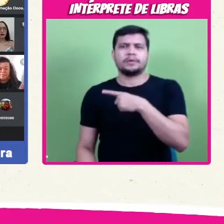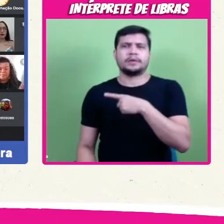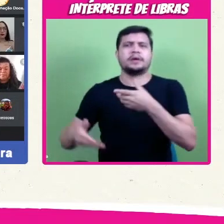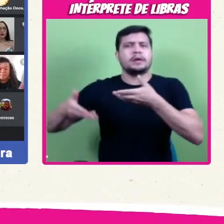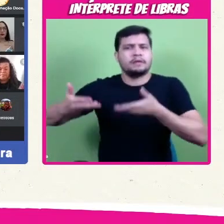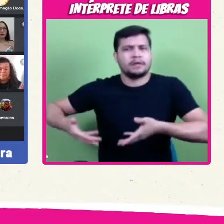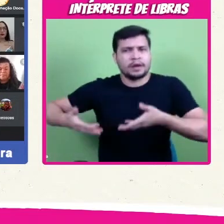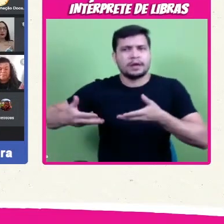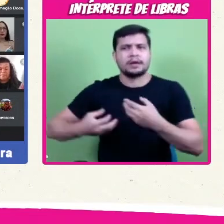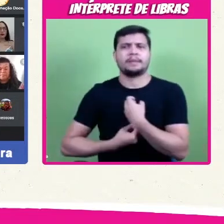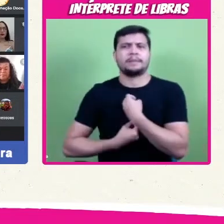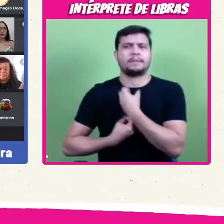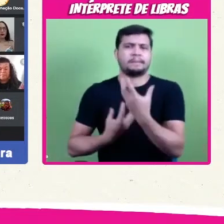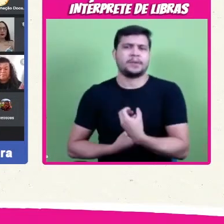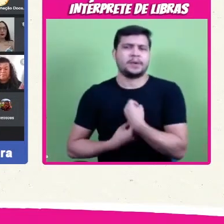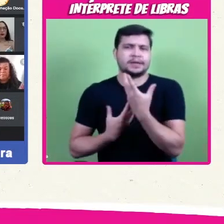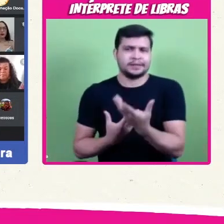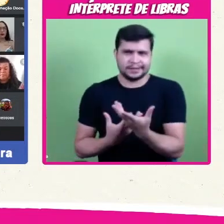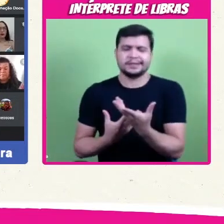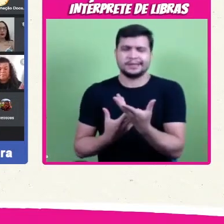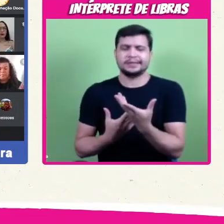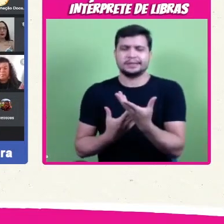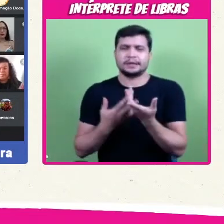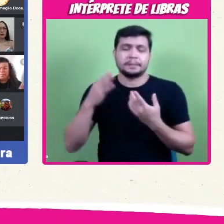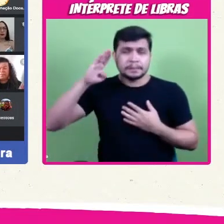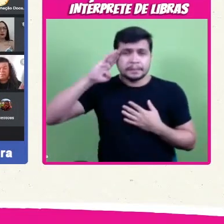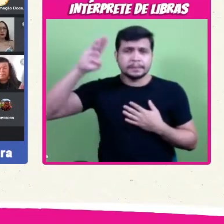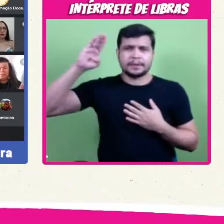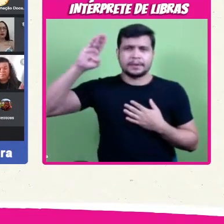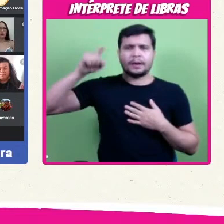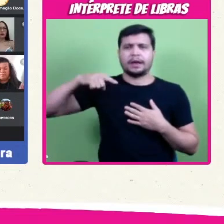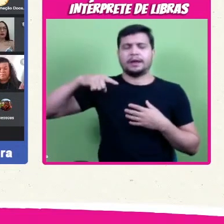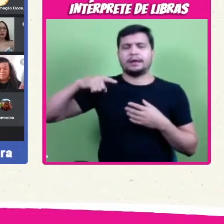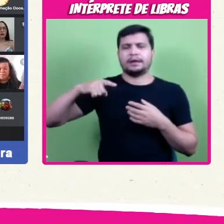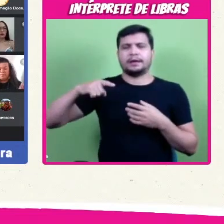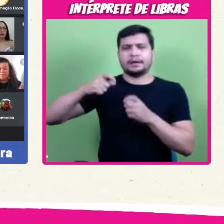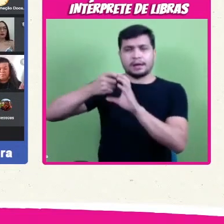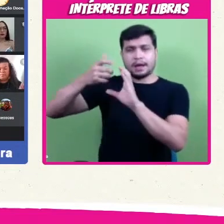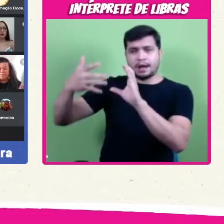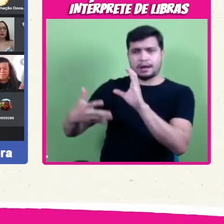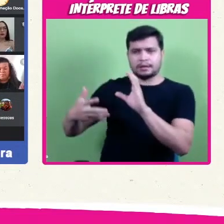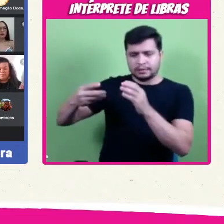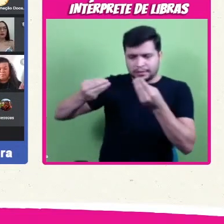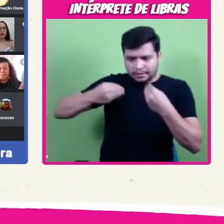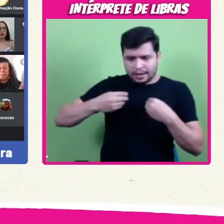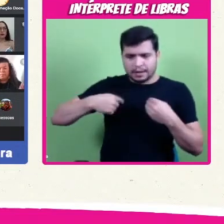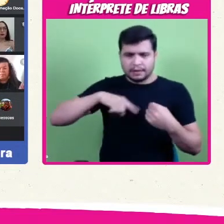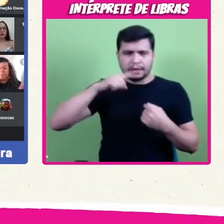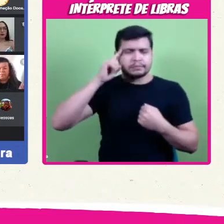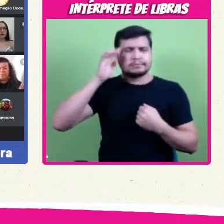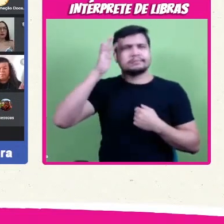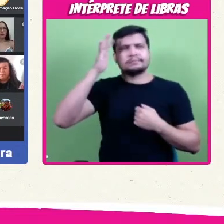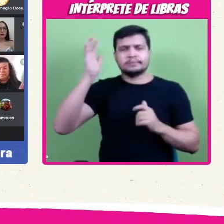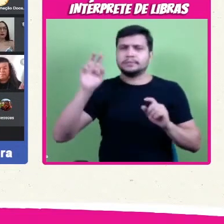poesia, têm, acima de tudo, elementos de muita reflexão daquilo que nós